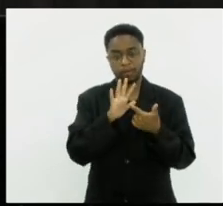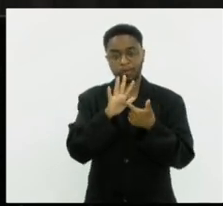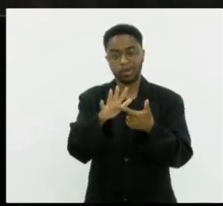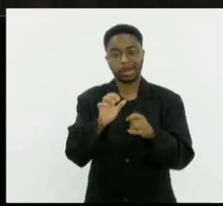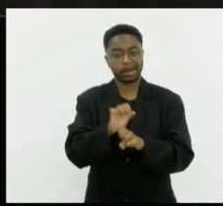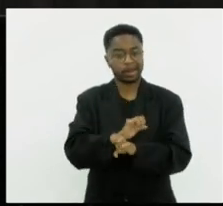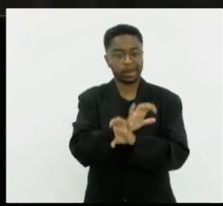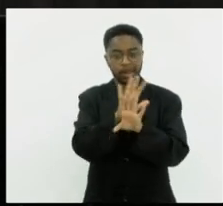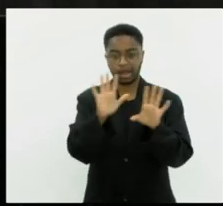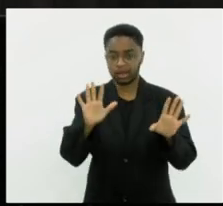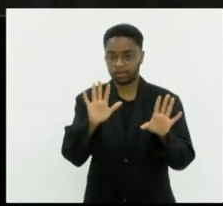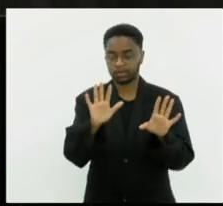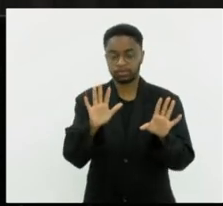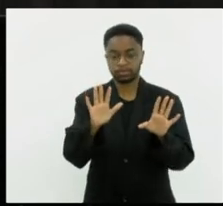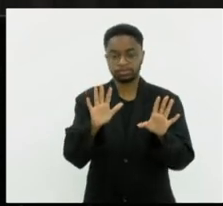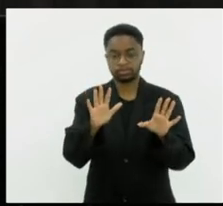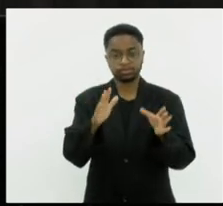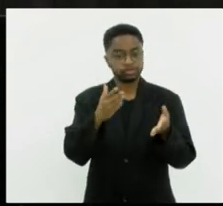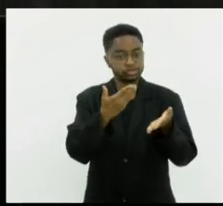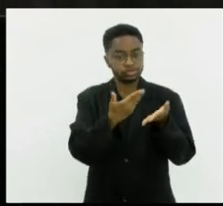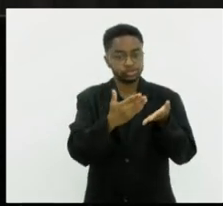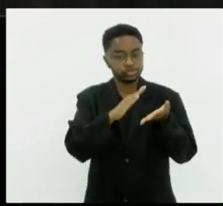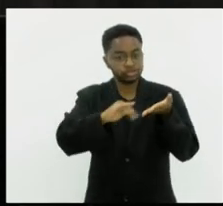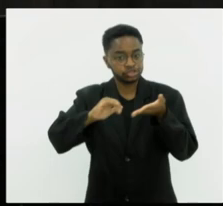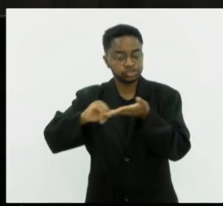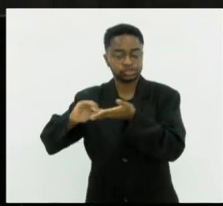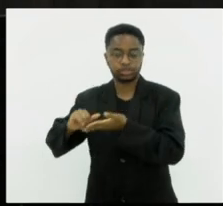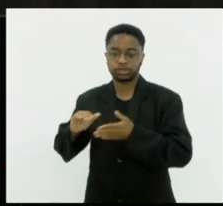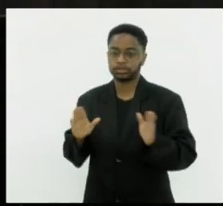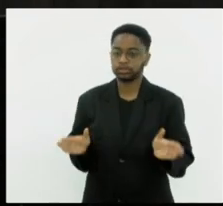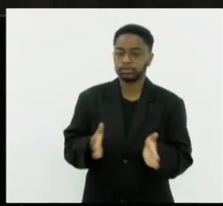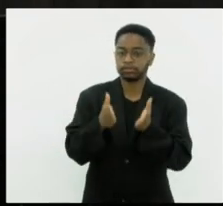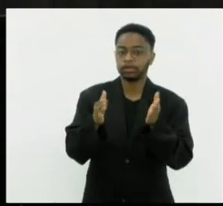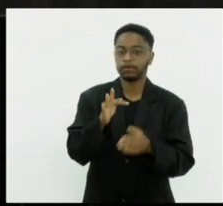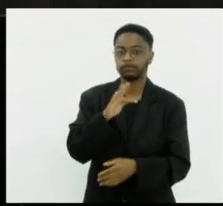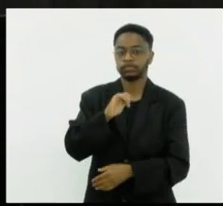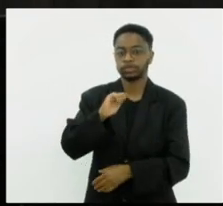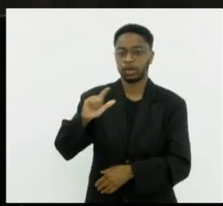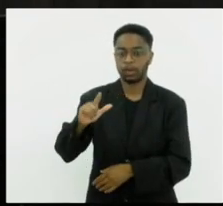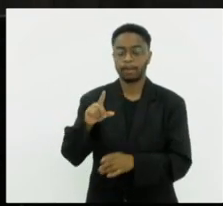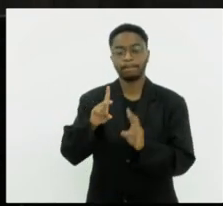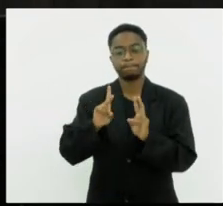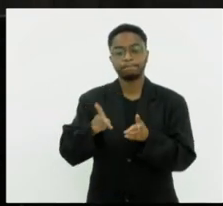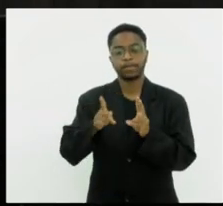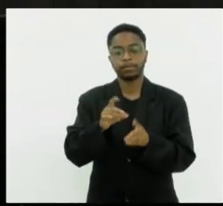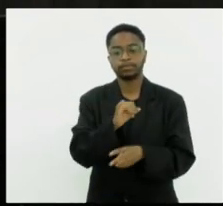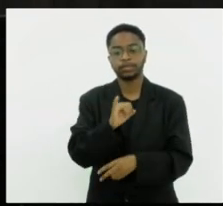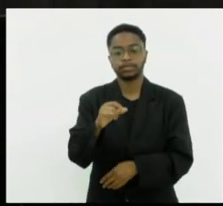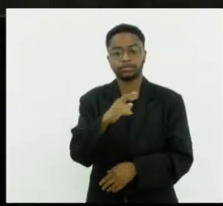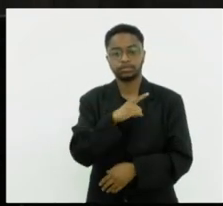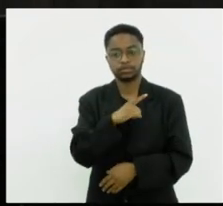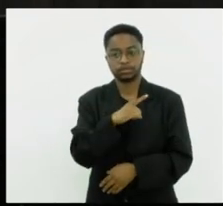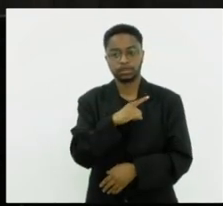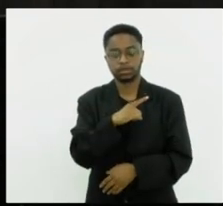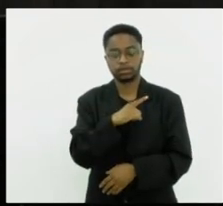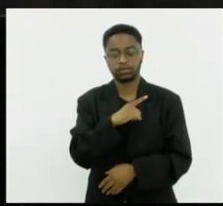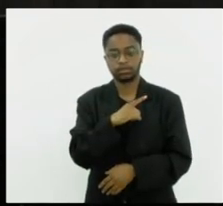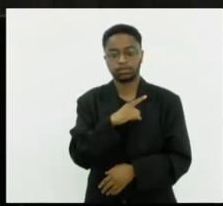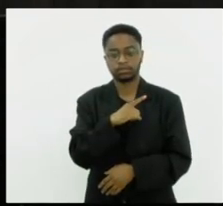claramente acabou com o incentivo fiscal, mesmo que esteja o